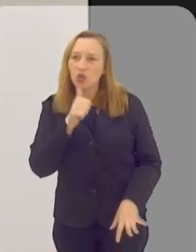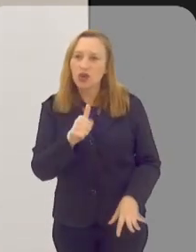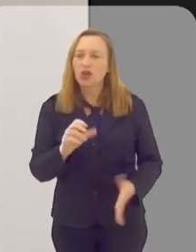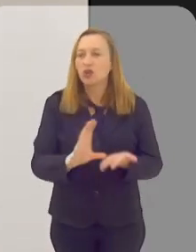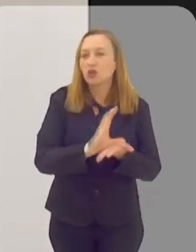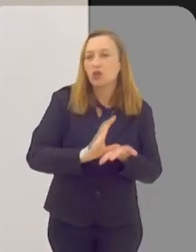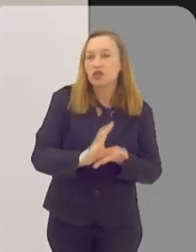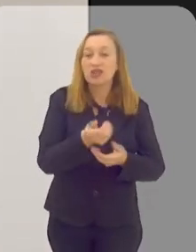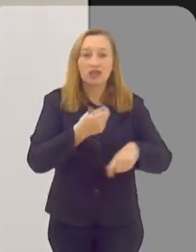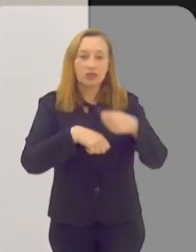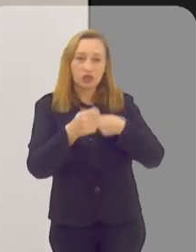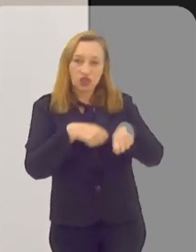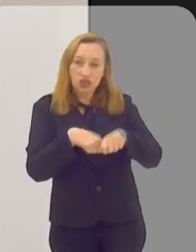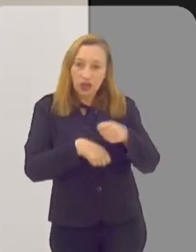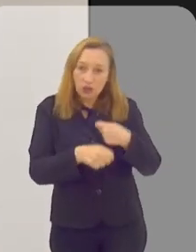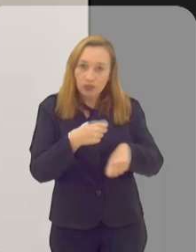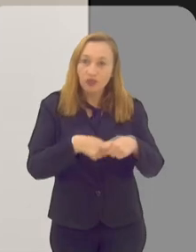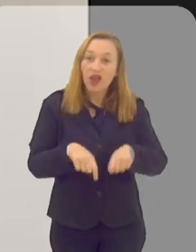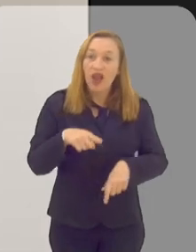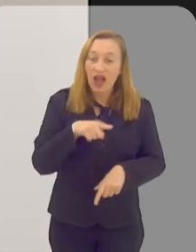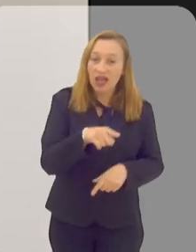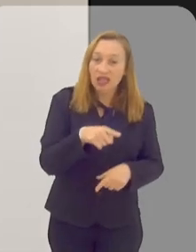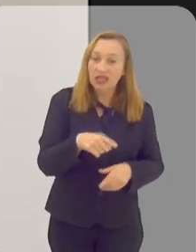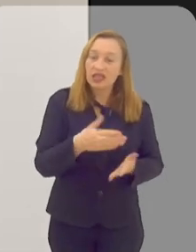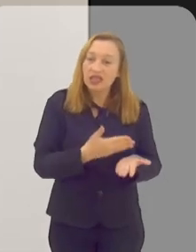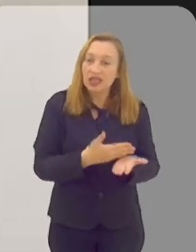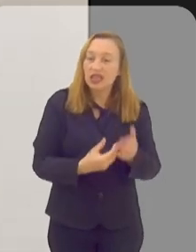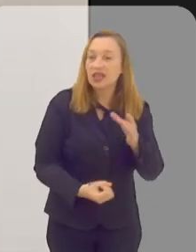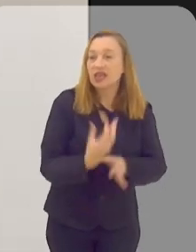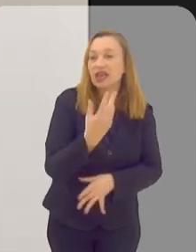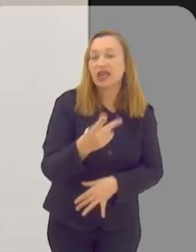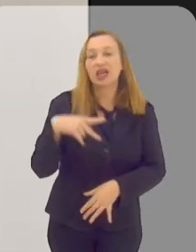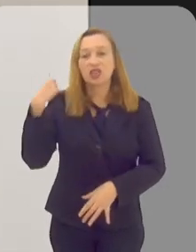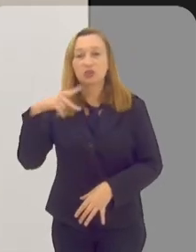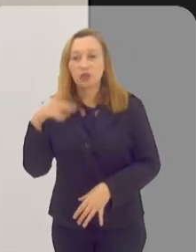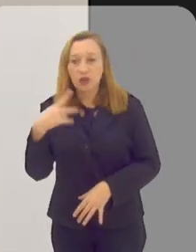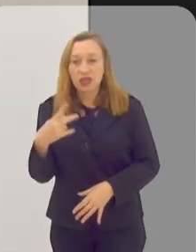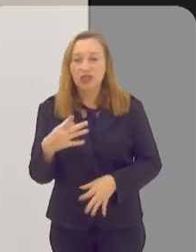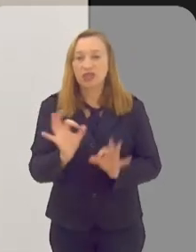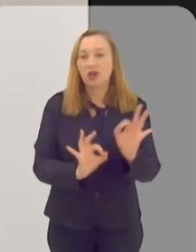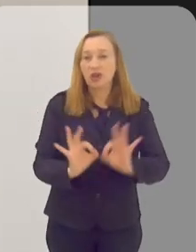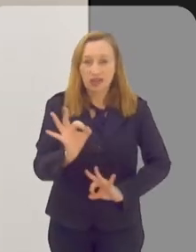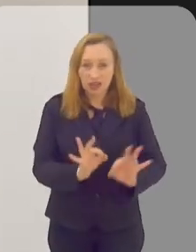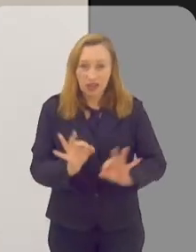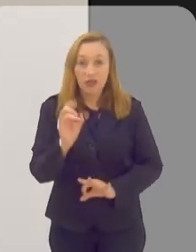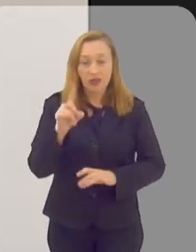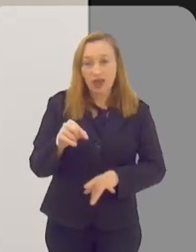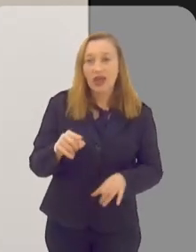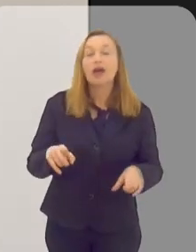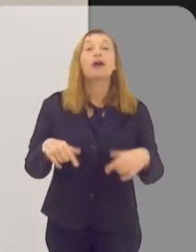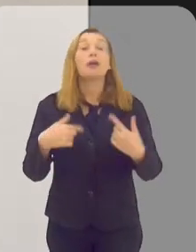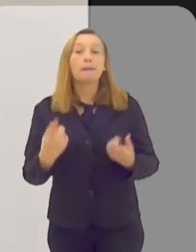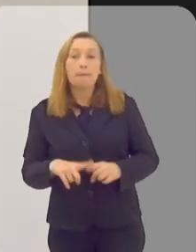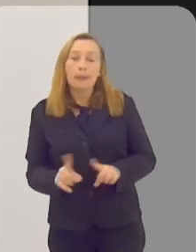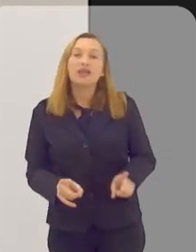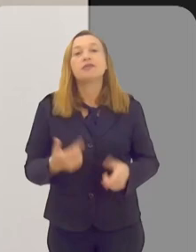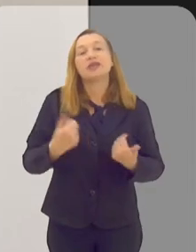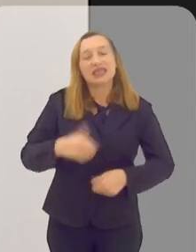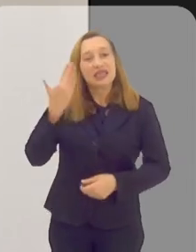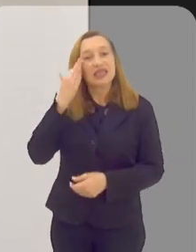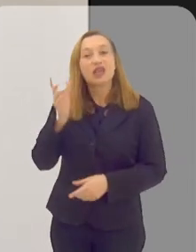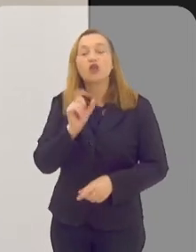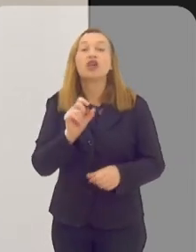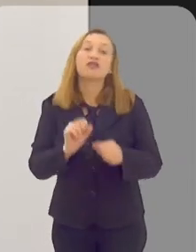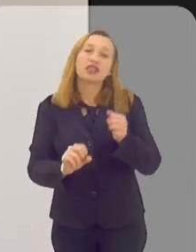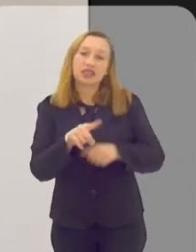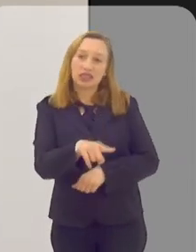gente precisa de mais mulheres no conselho de administração, porque é dali que partem as políticas privadas, da organização. Né? Mas a